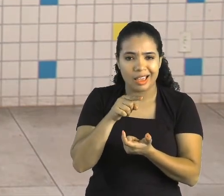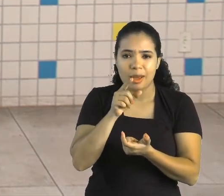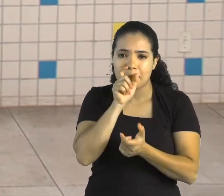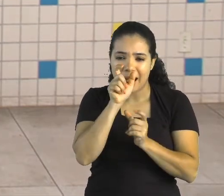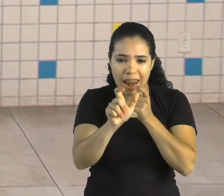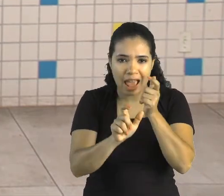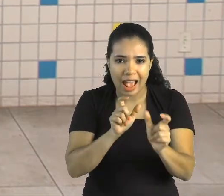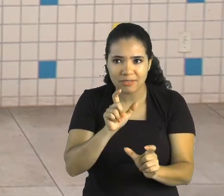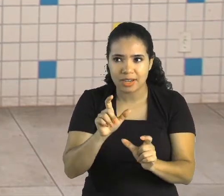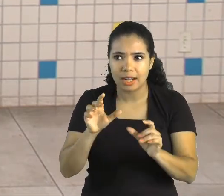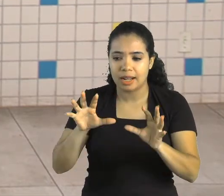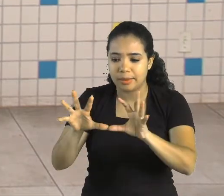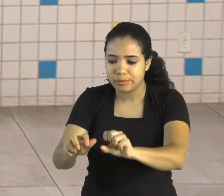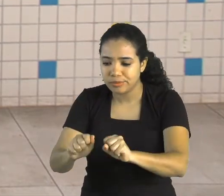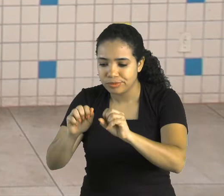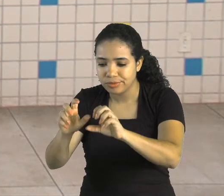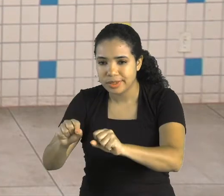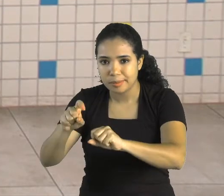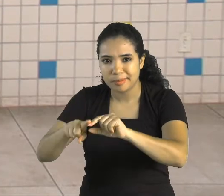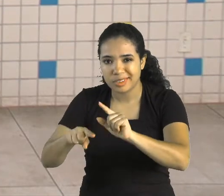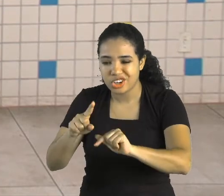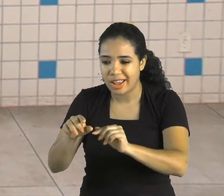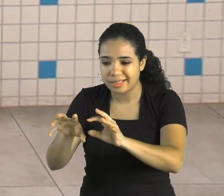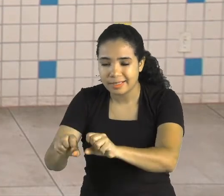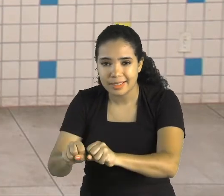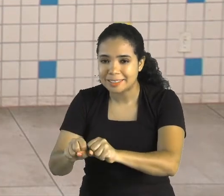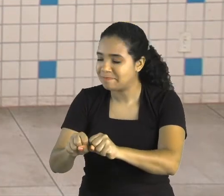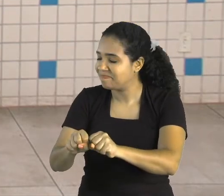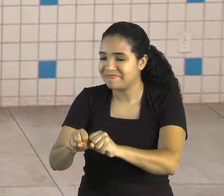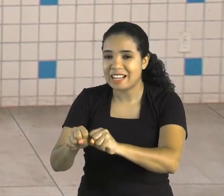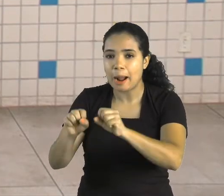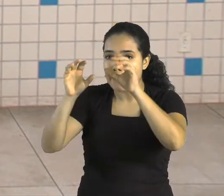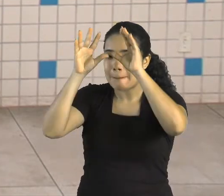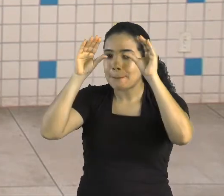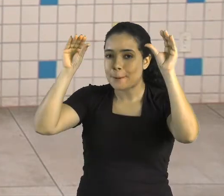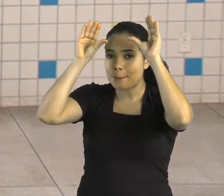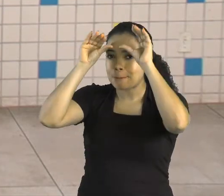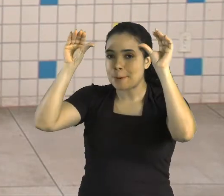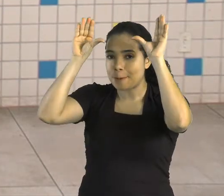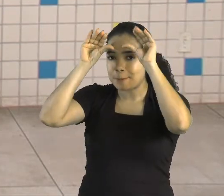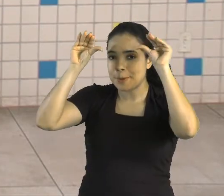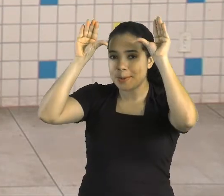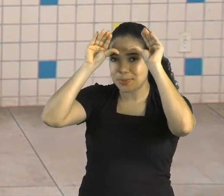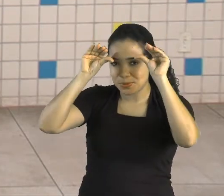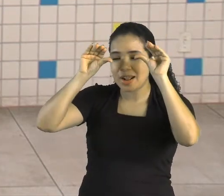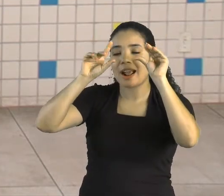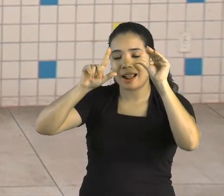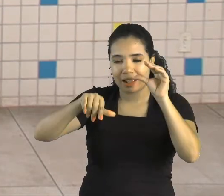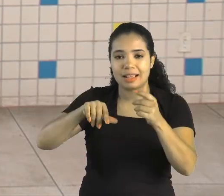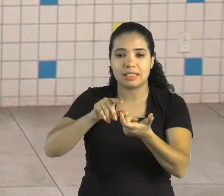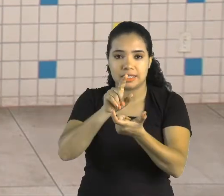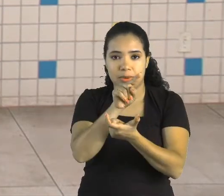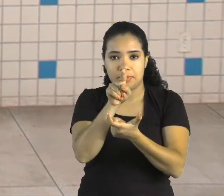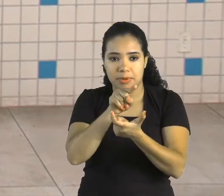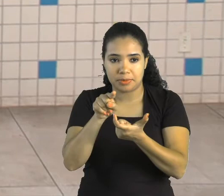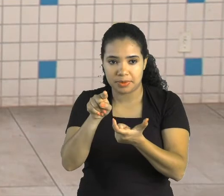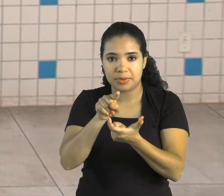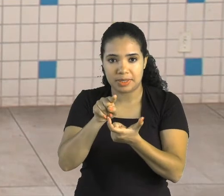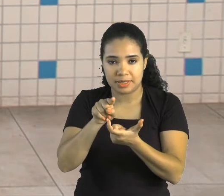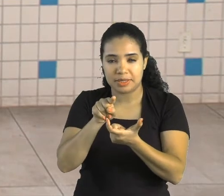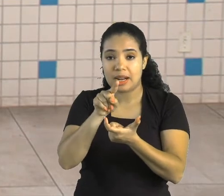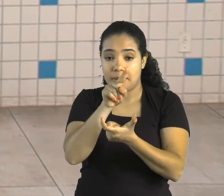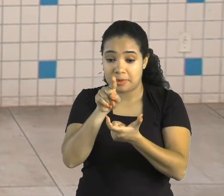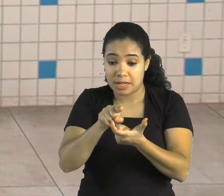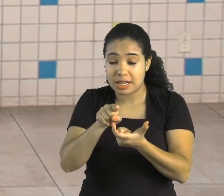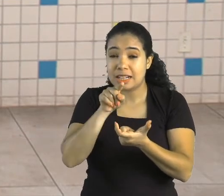eu tenho essas palavrinhas, esses adjetivos que eu não consigo apalpar, eles são escritos com a letra Z.